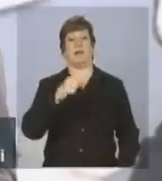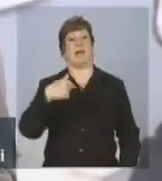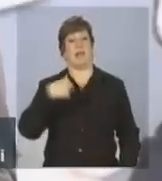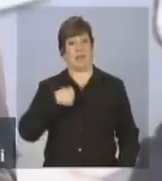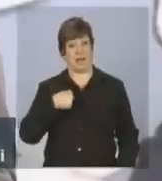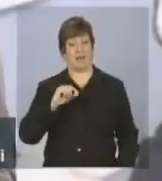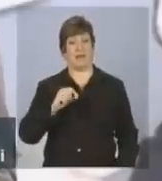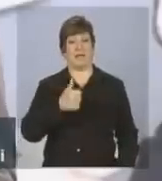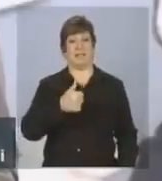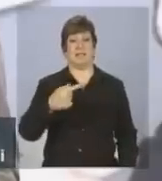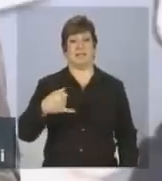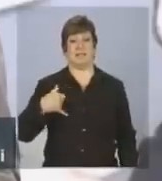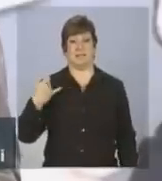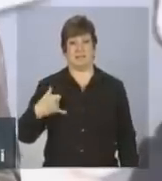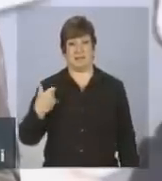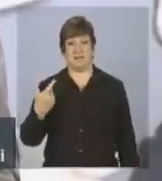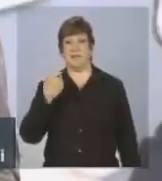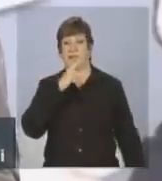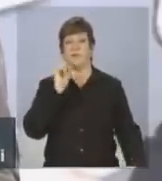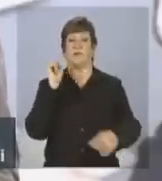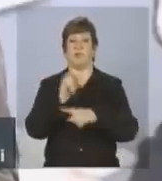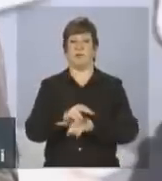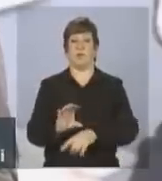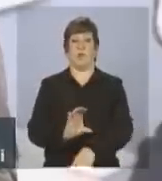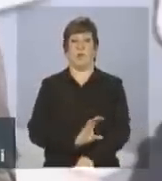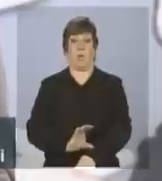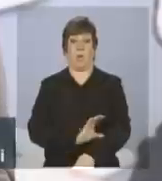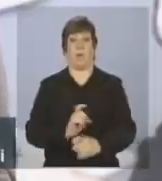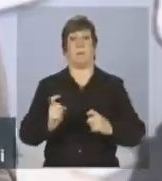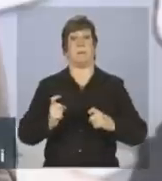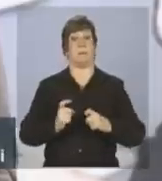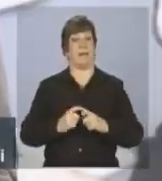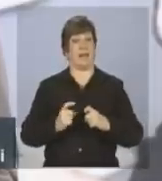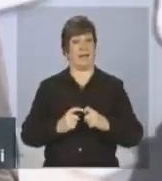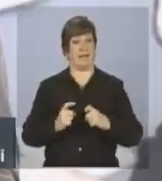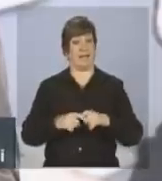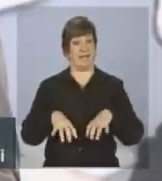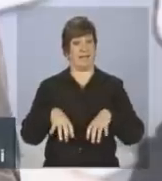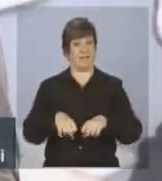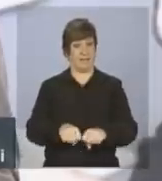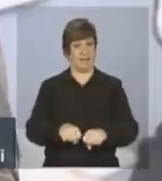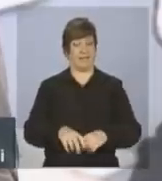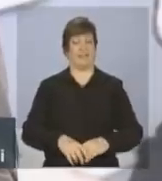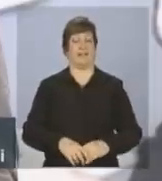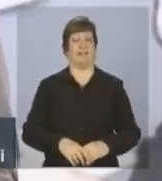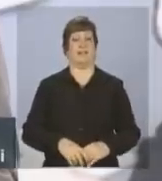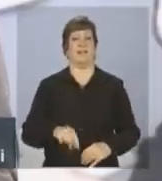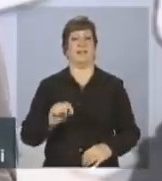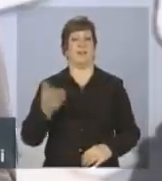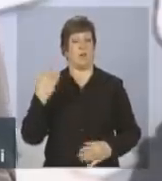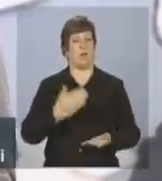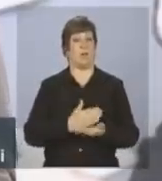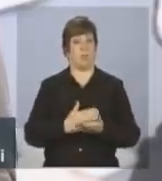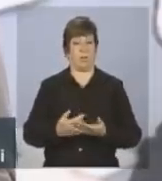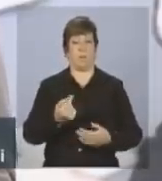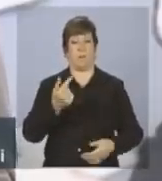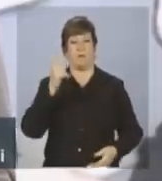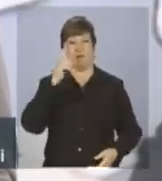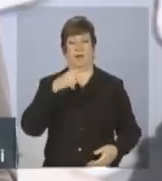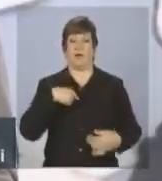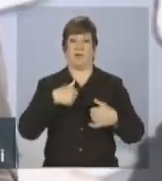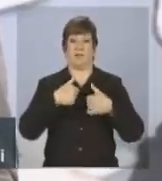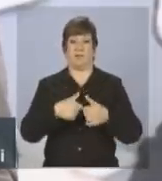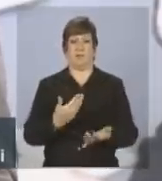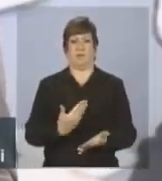aos 17 anos, iria ingressar no curso de medicina. No início, foi meio difícil. Lá estava eu,